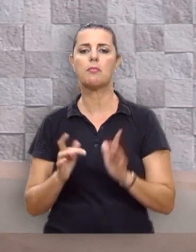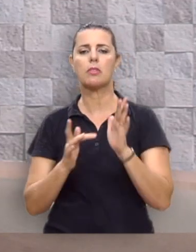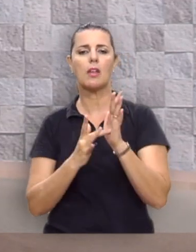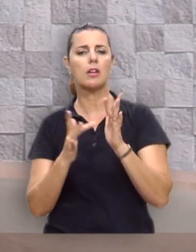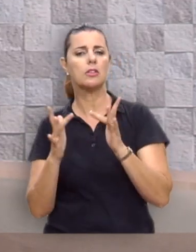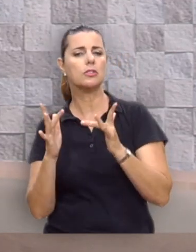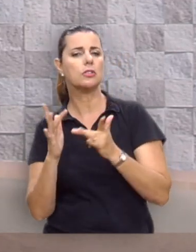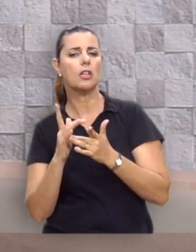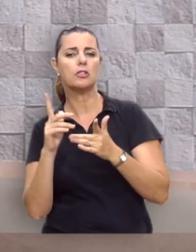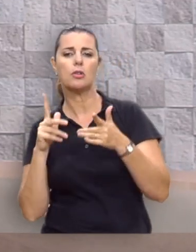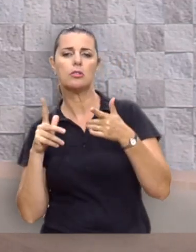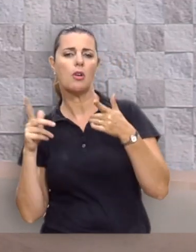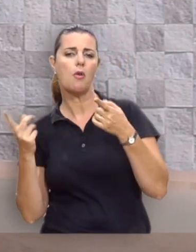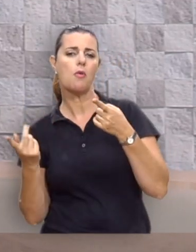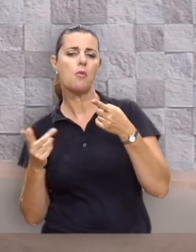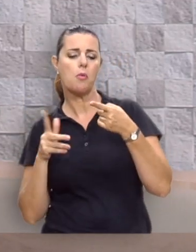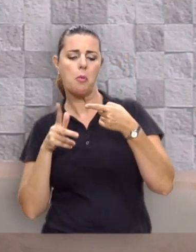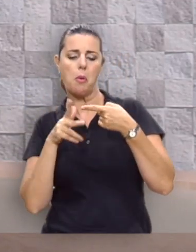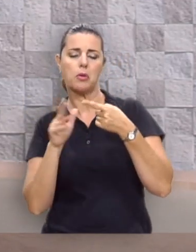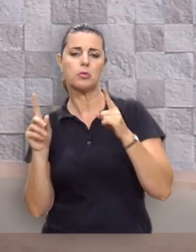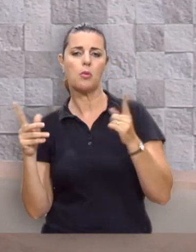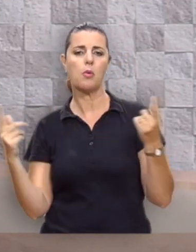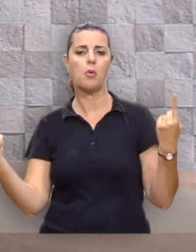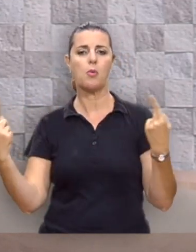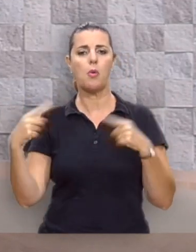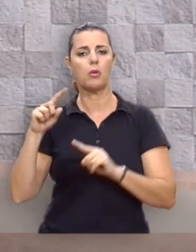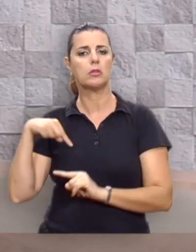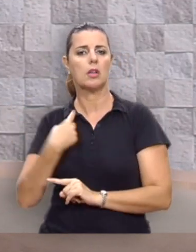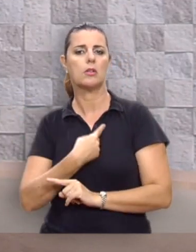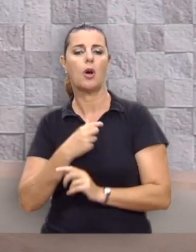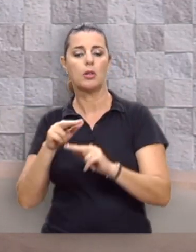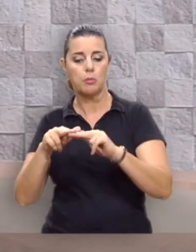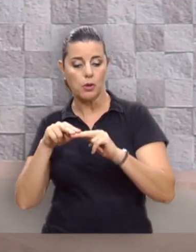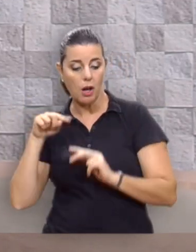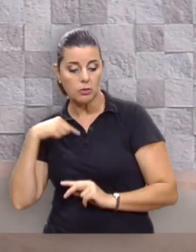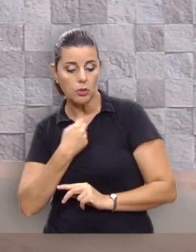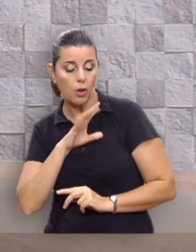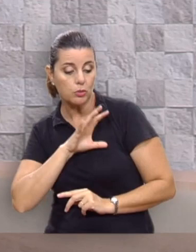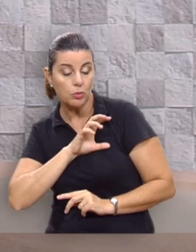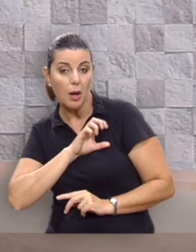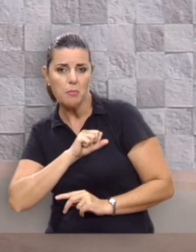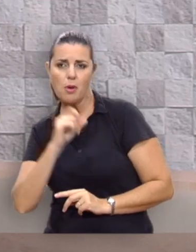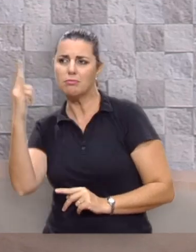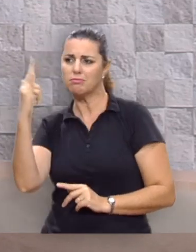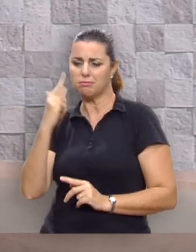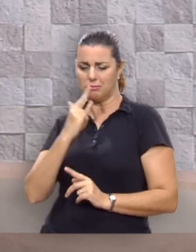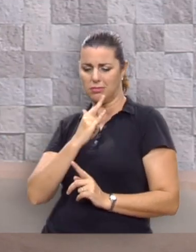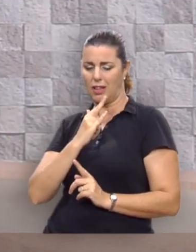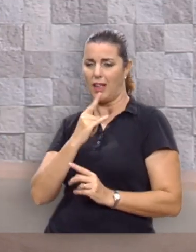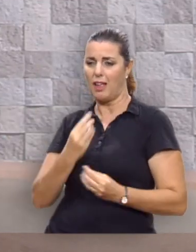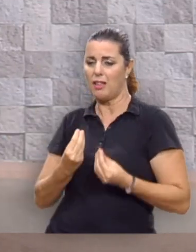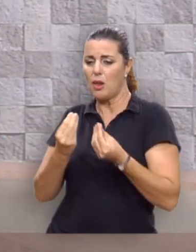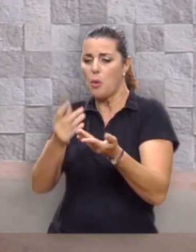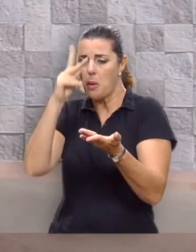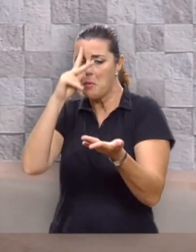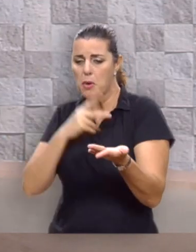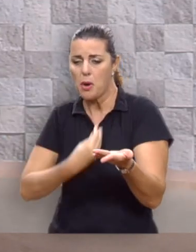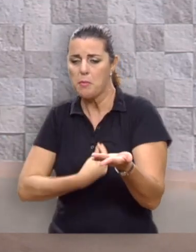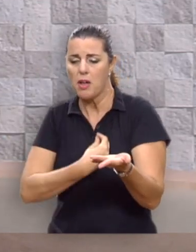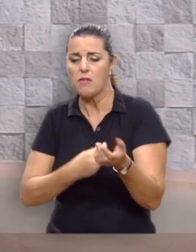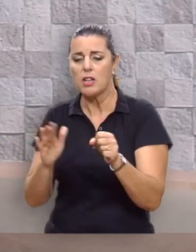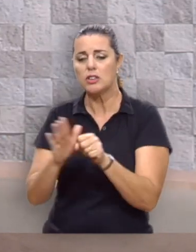ele não cortou volta de nós. Por amor de nós, ele se entregou por nós. Cheio